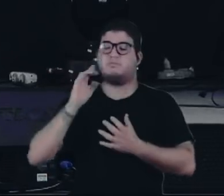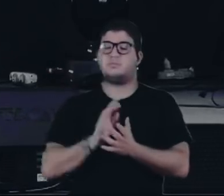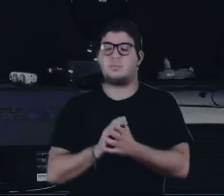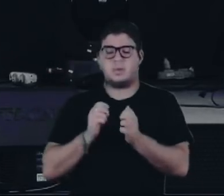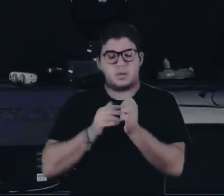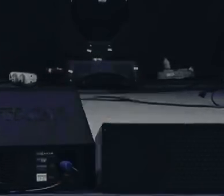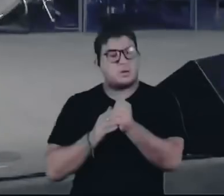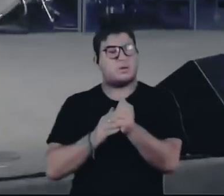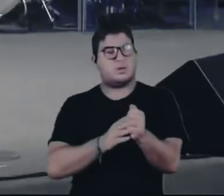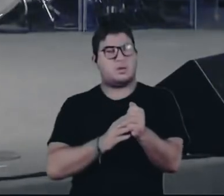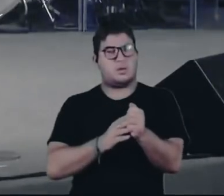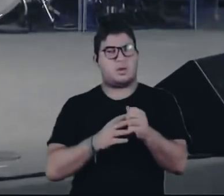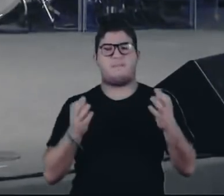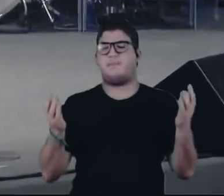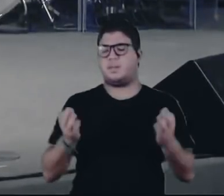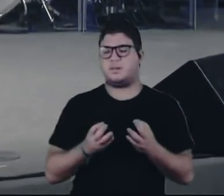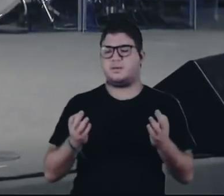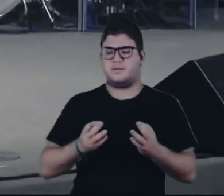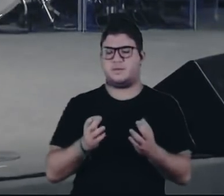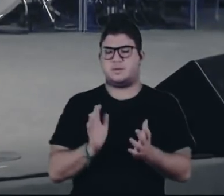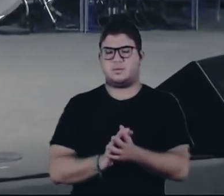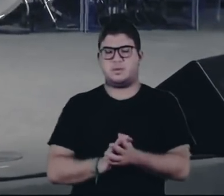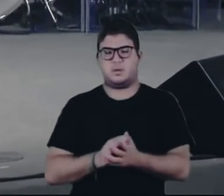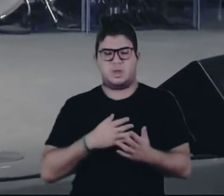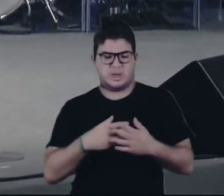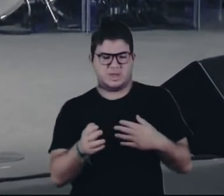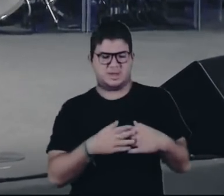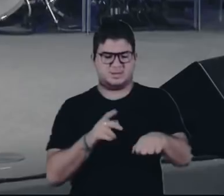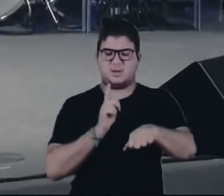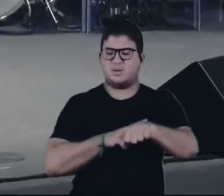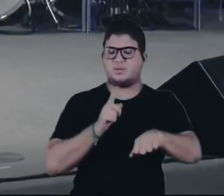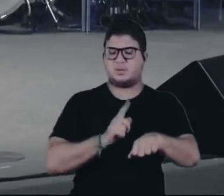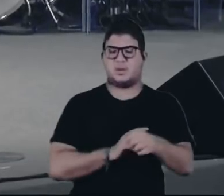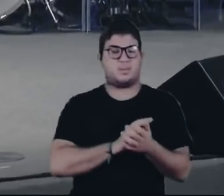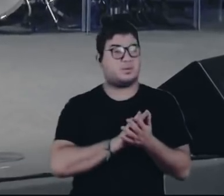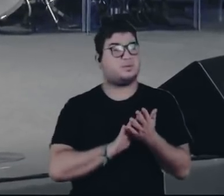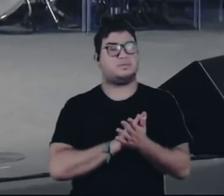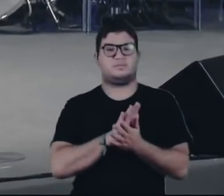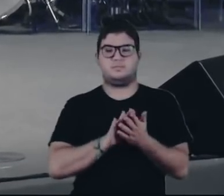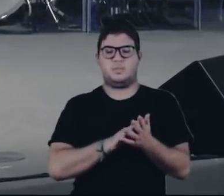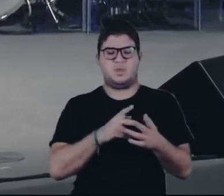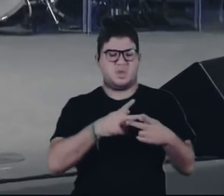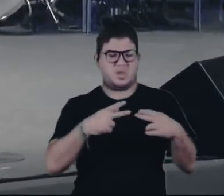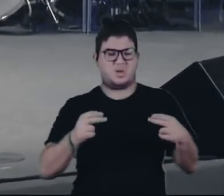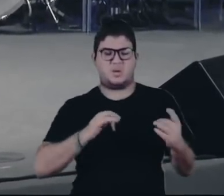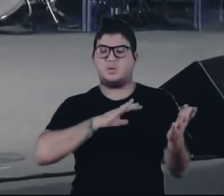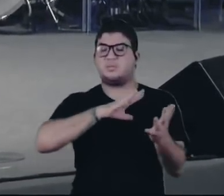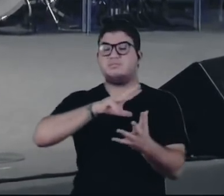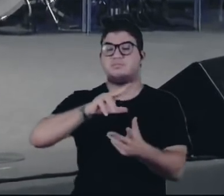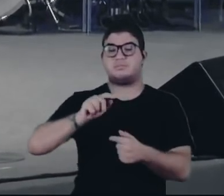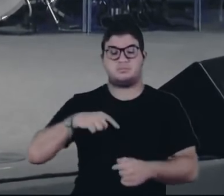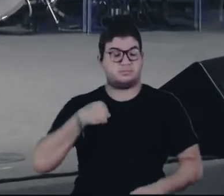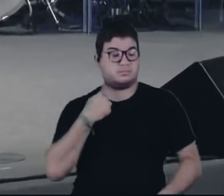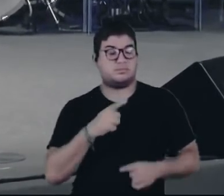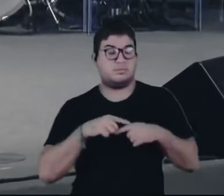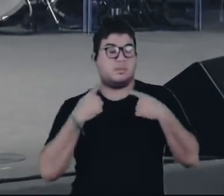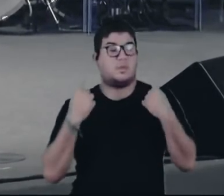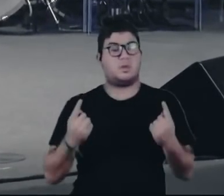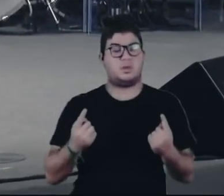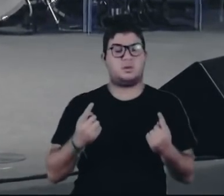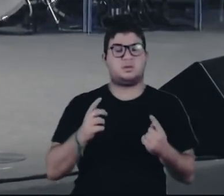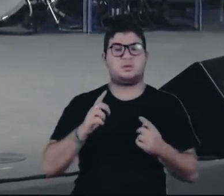de forma prudente. É a gente não desperdiçar o nosso tempo com coisas terrenas, mas nos doando